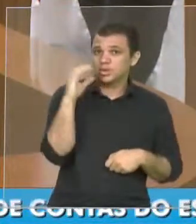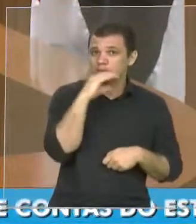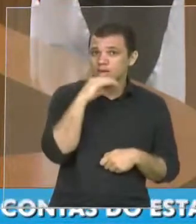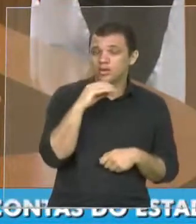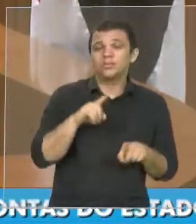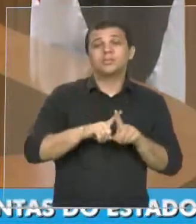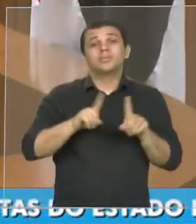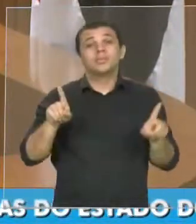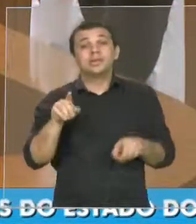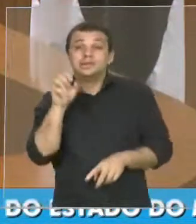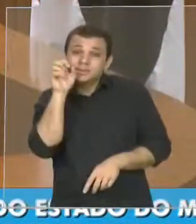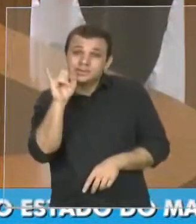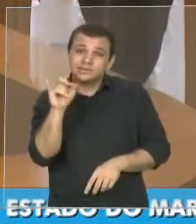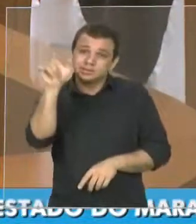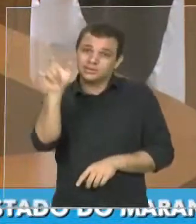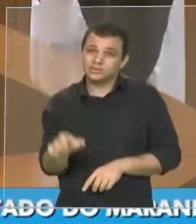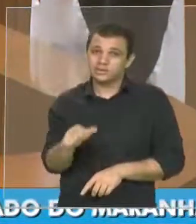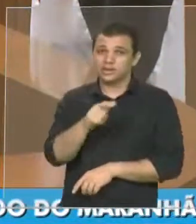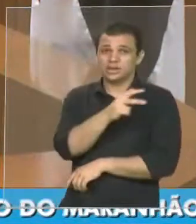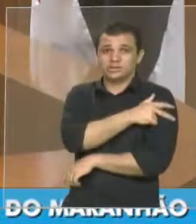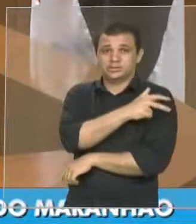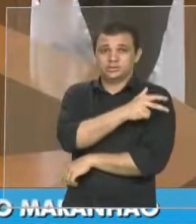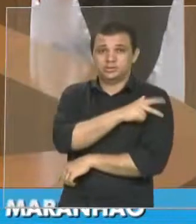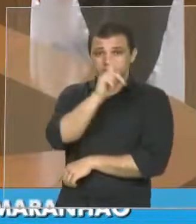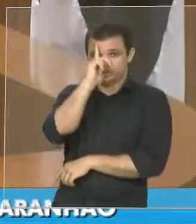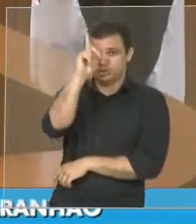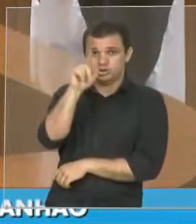punindo gestores que,